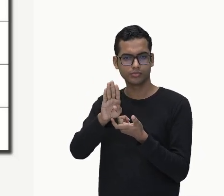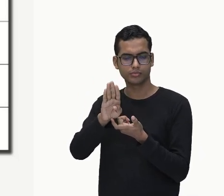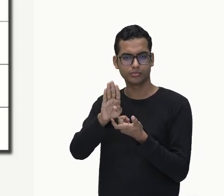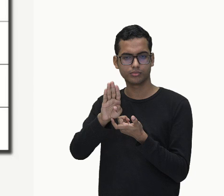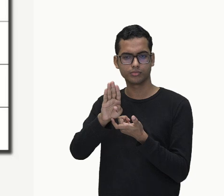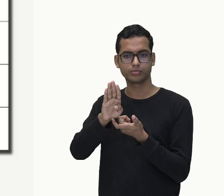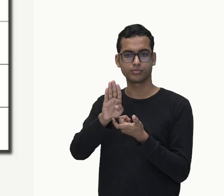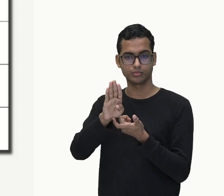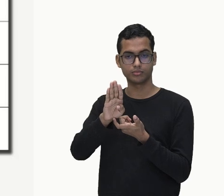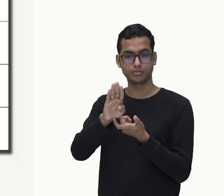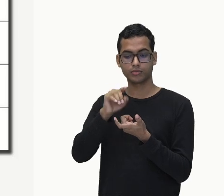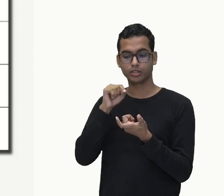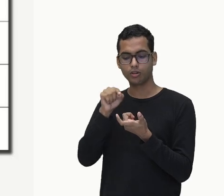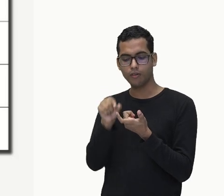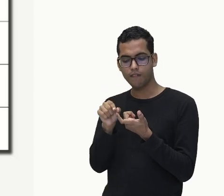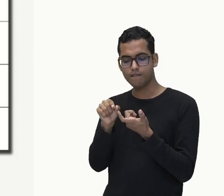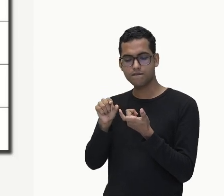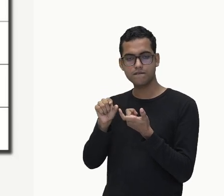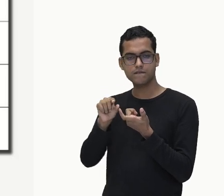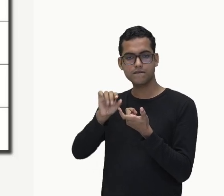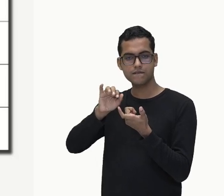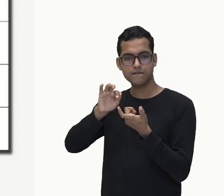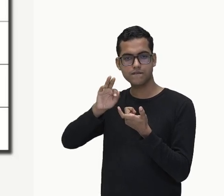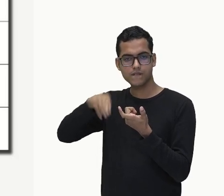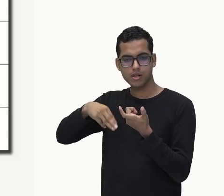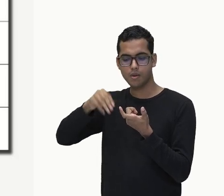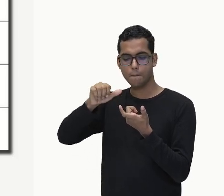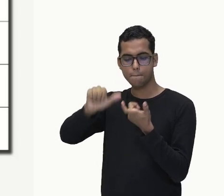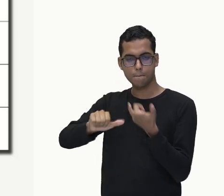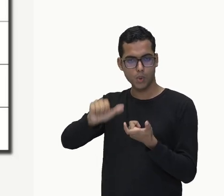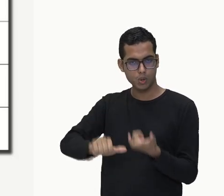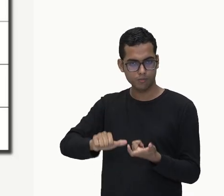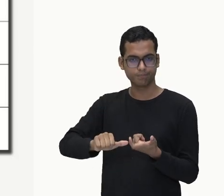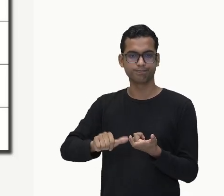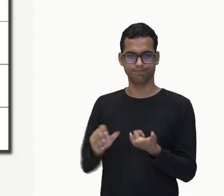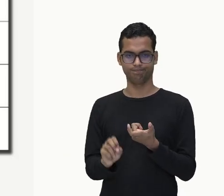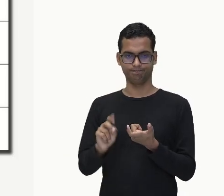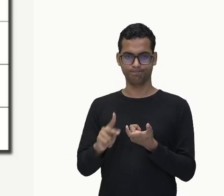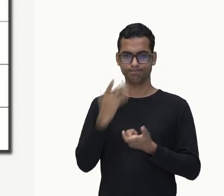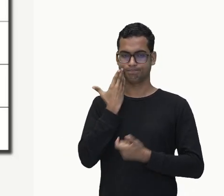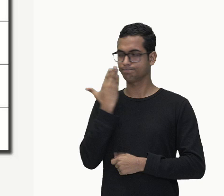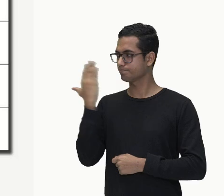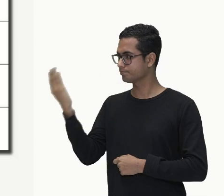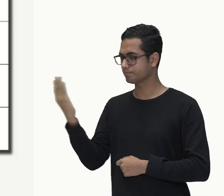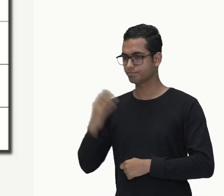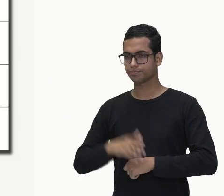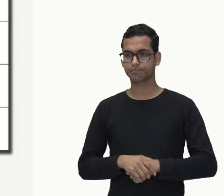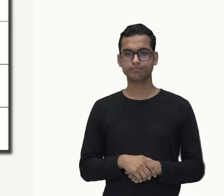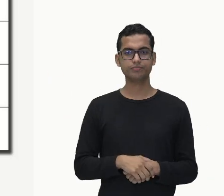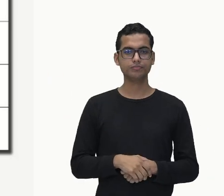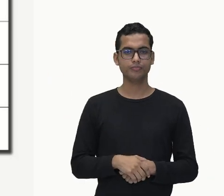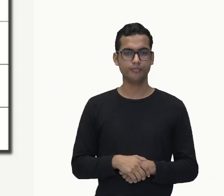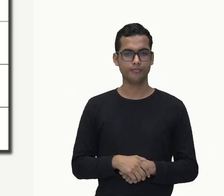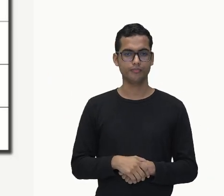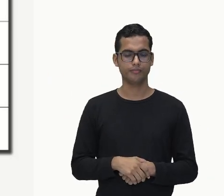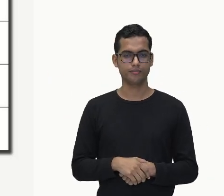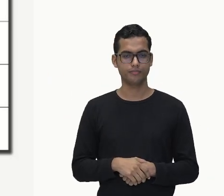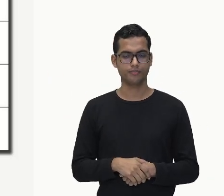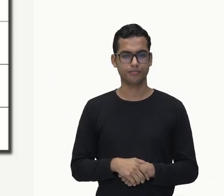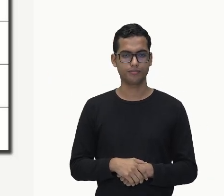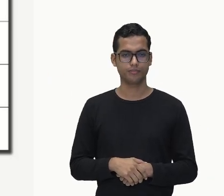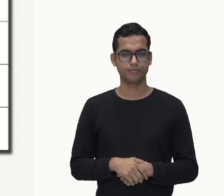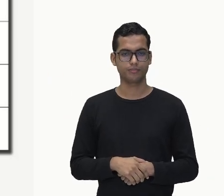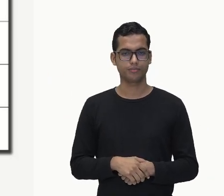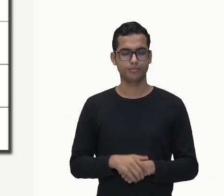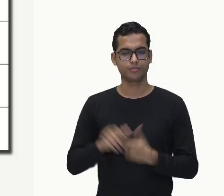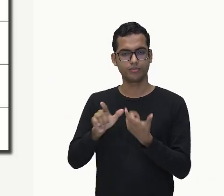Recebe, recebe. Né? E aí vai até a última pessoa. E o que é que se acrescenta a ele? A terminação. Se